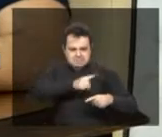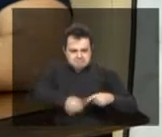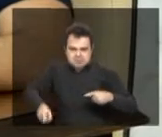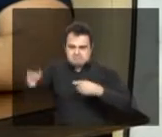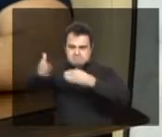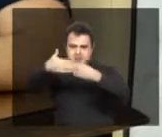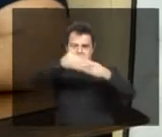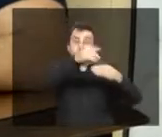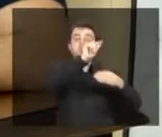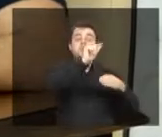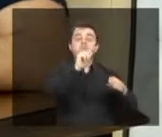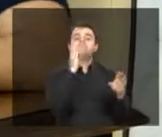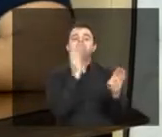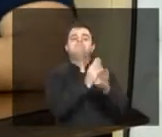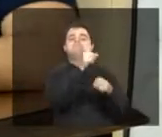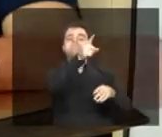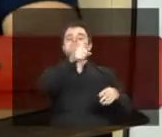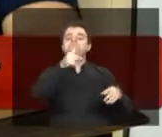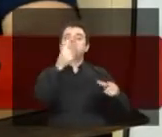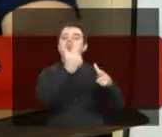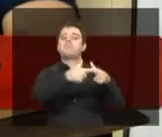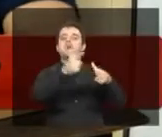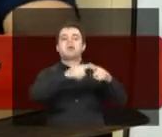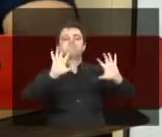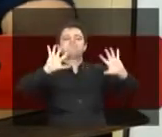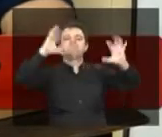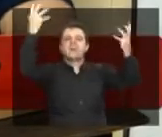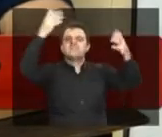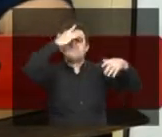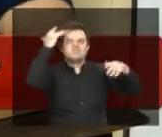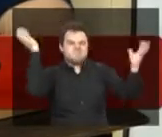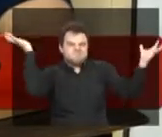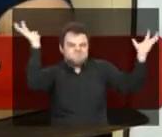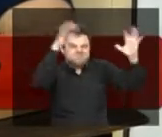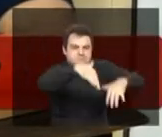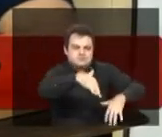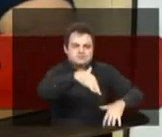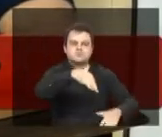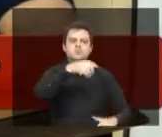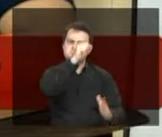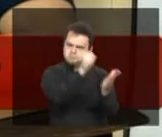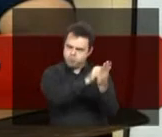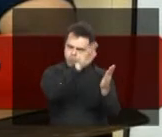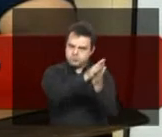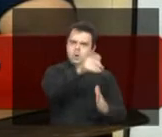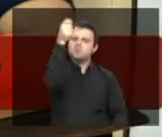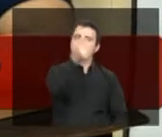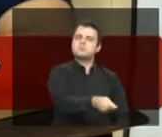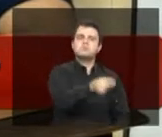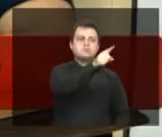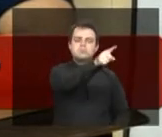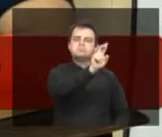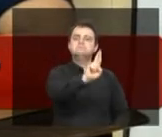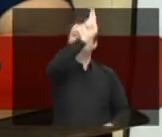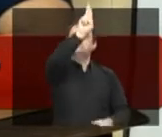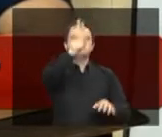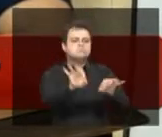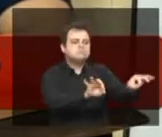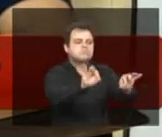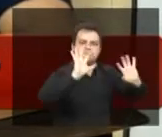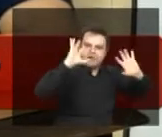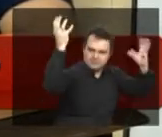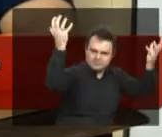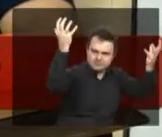pandemia, das festas clandestinas, de multar não somente os donos dos locais de